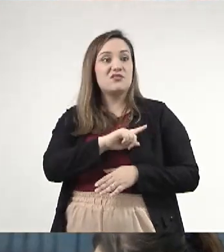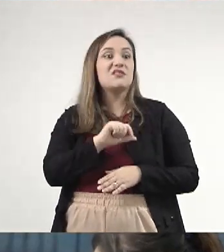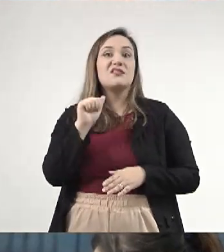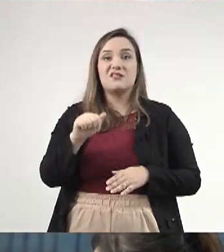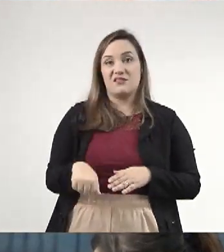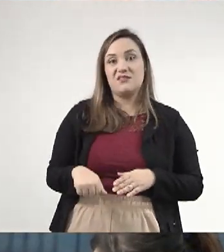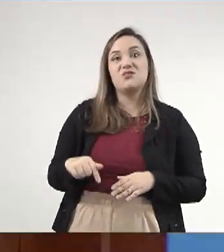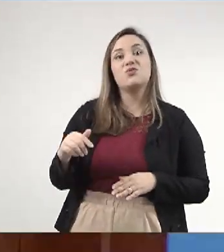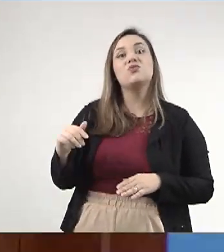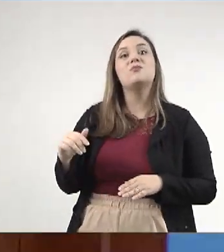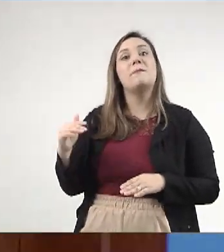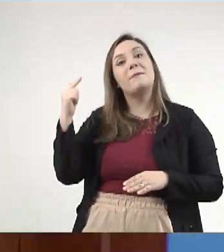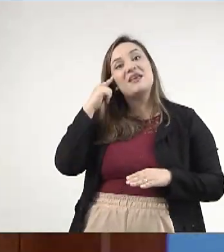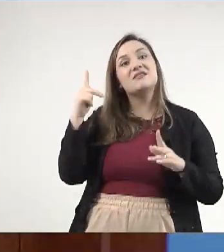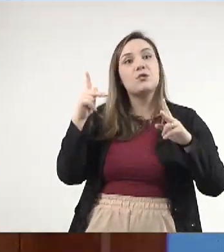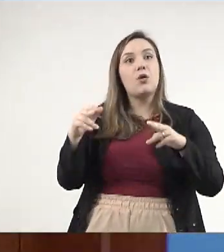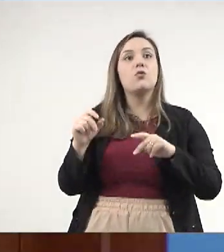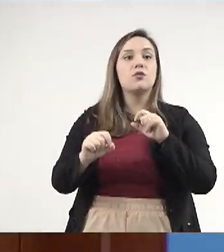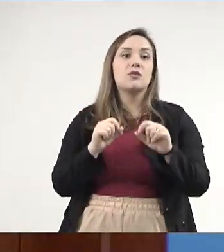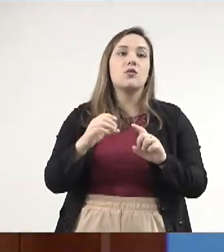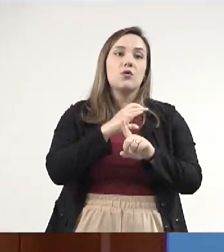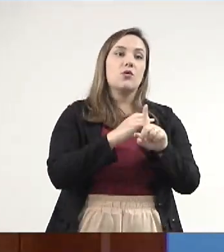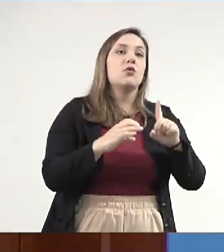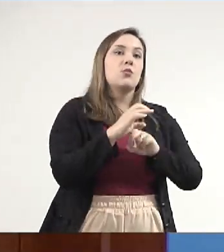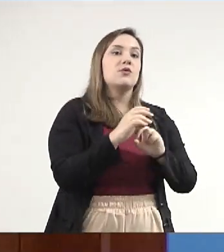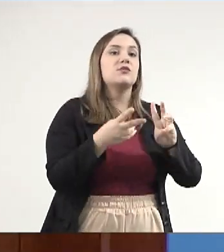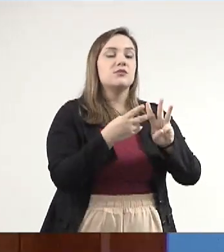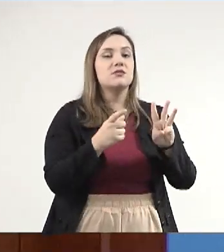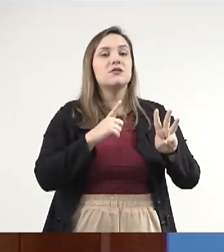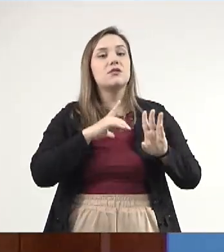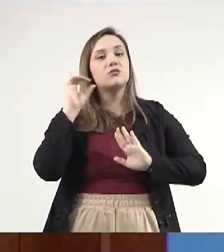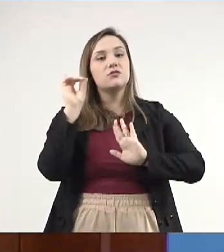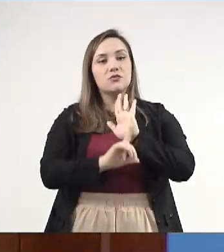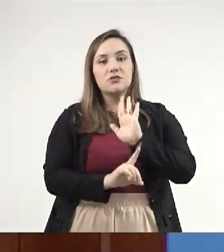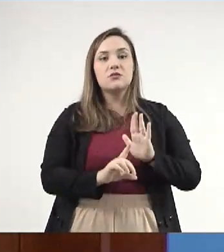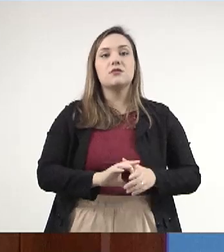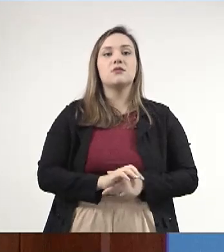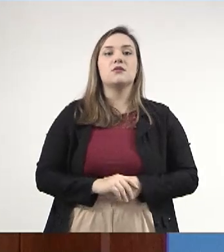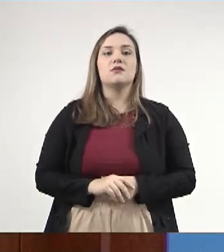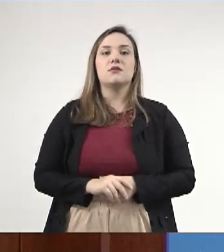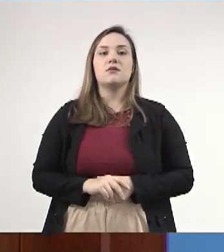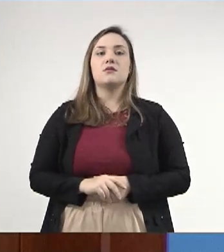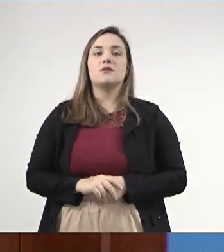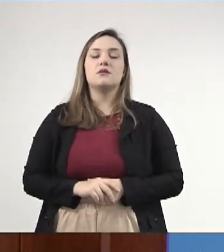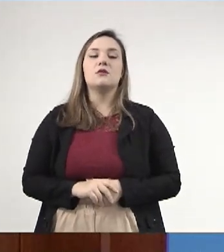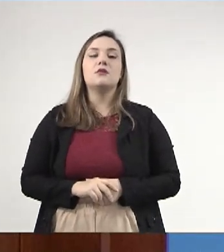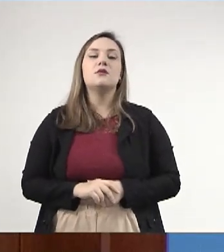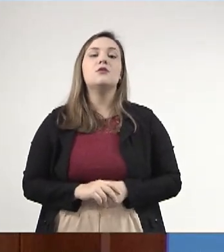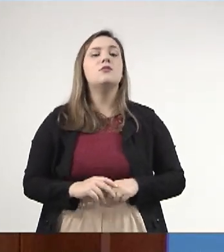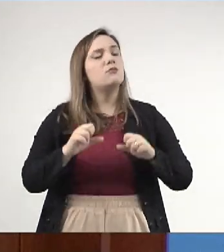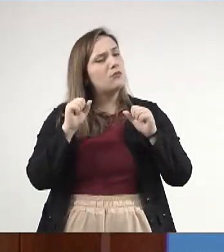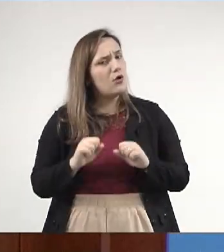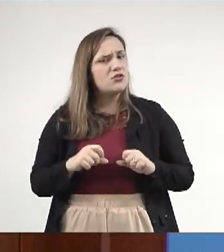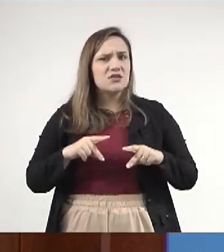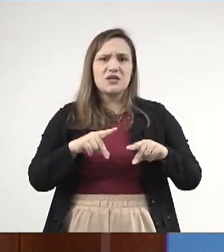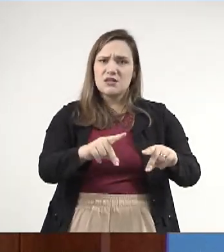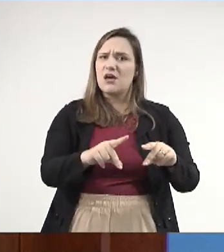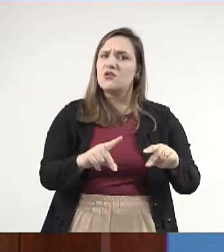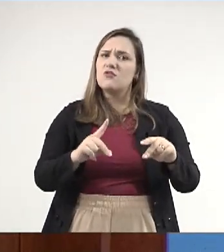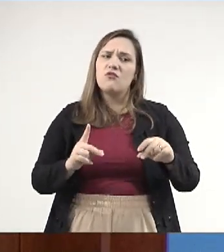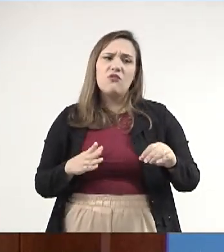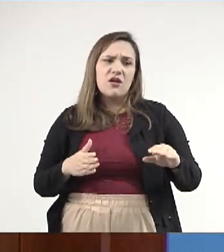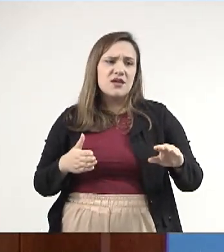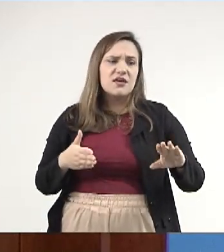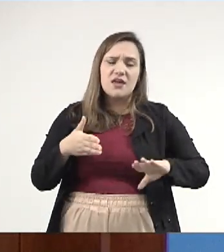de que as comunidades indígenas têm o direito de acesso aos seus territórios tradicionais. Isso